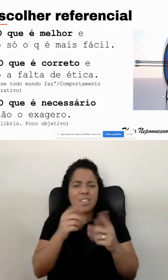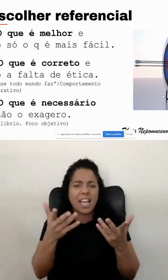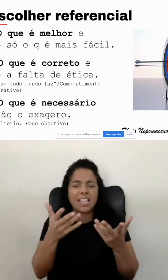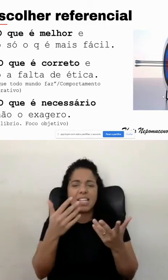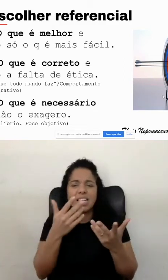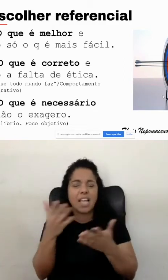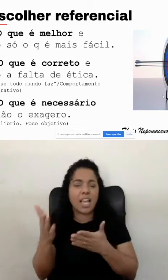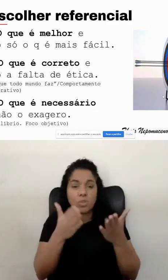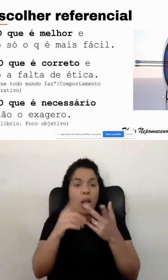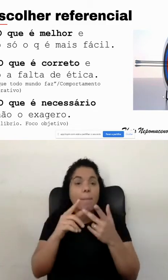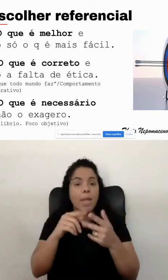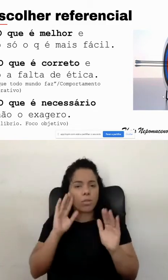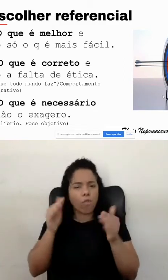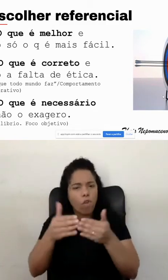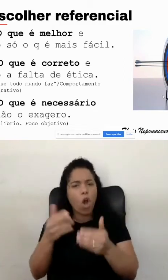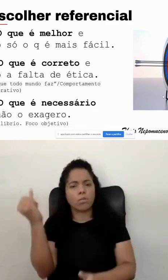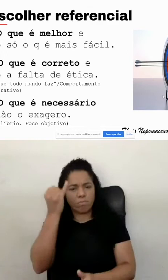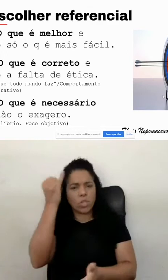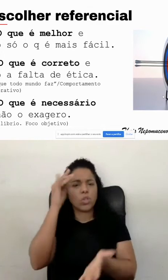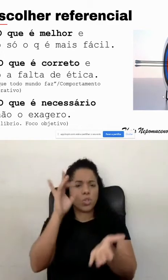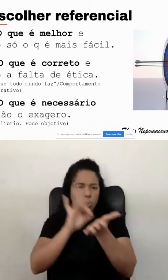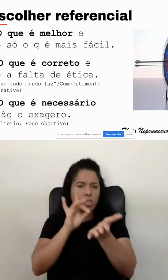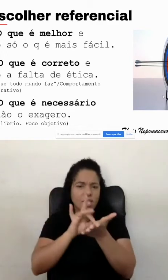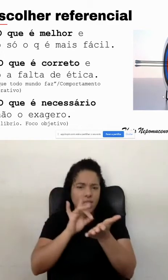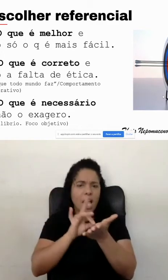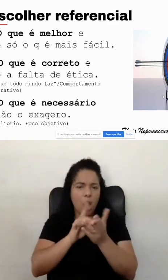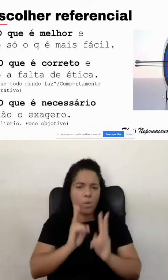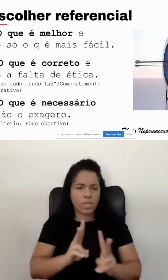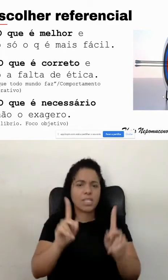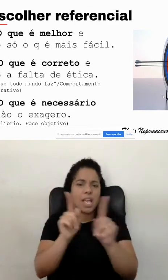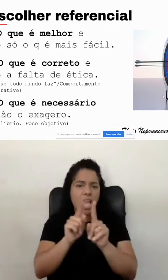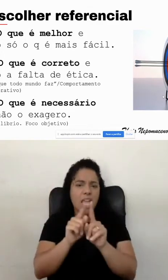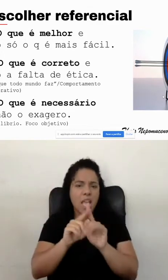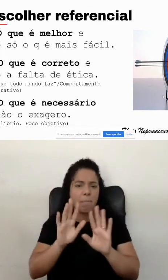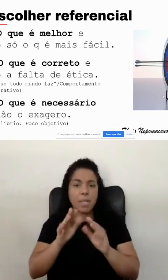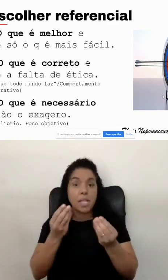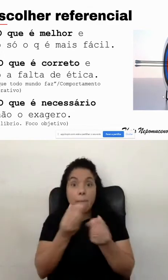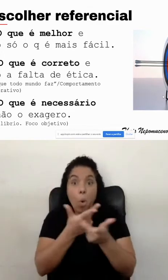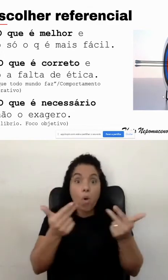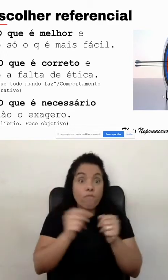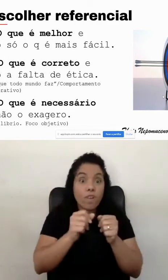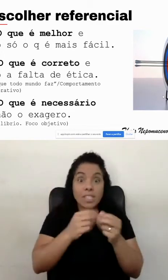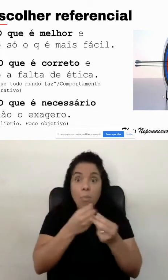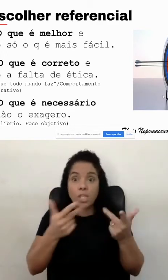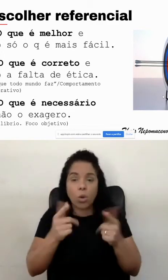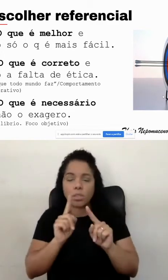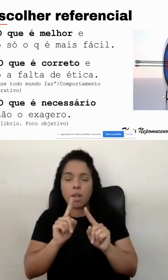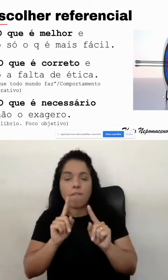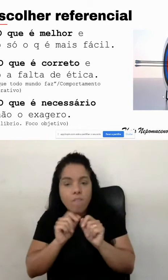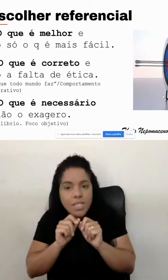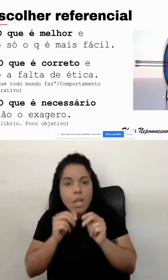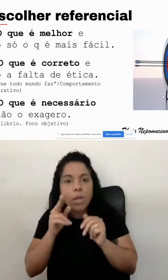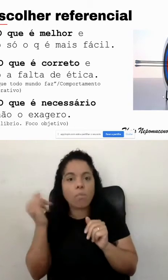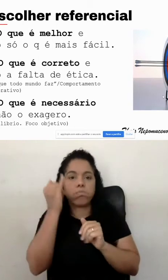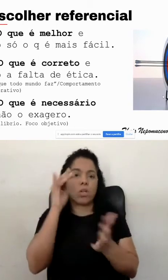seu caminho. Foca no essencial, menos é mais. Então, partimos aí de uma